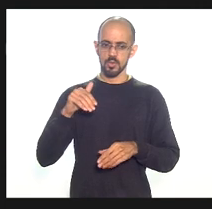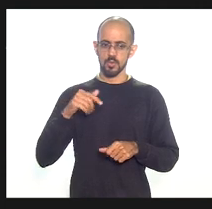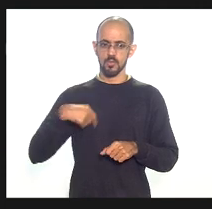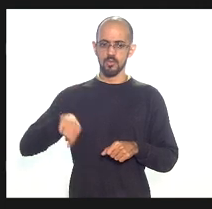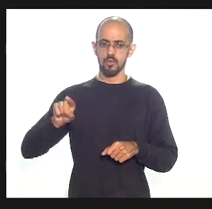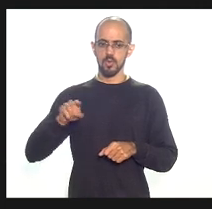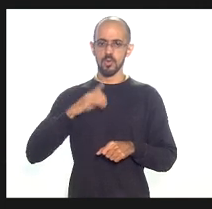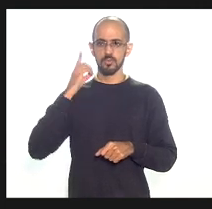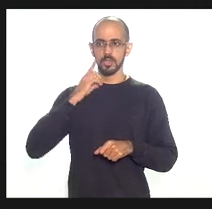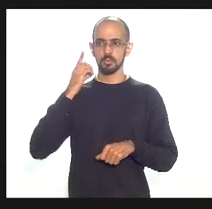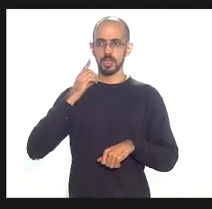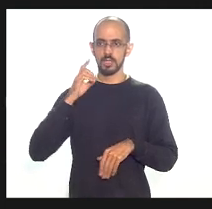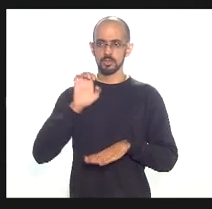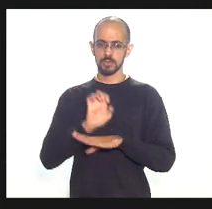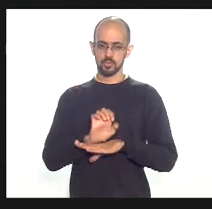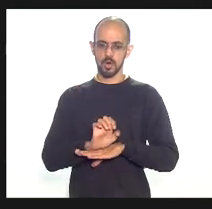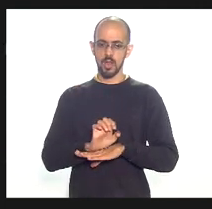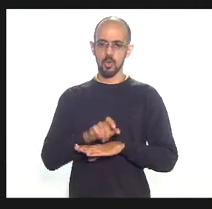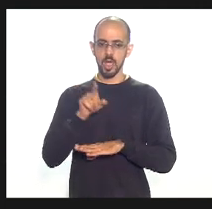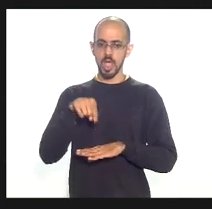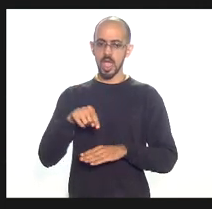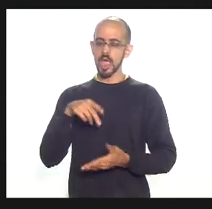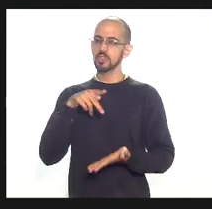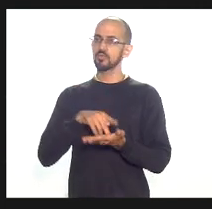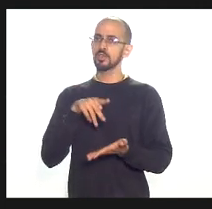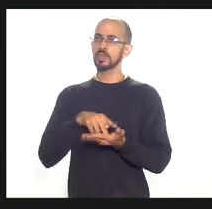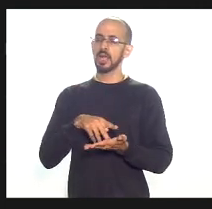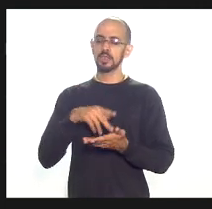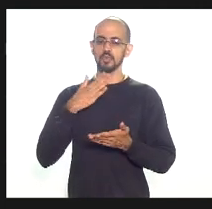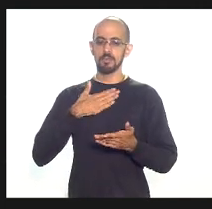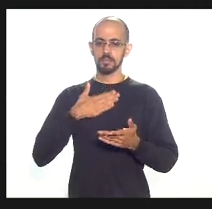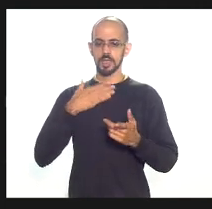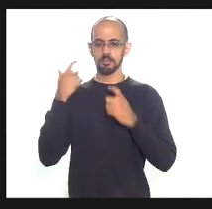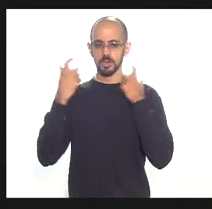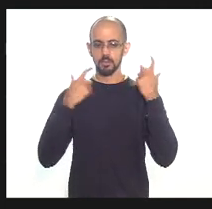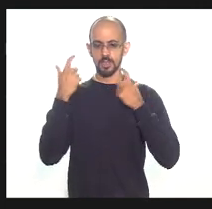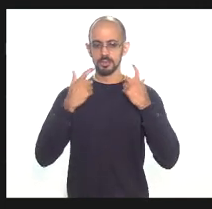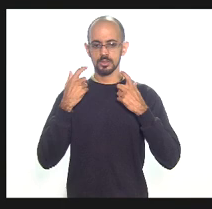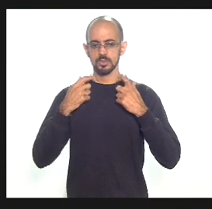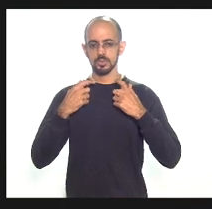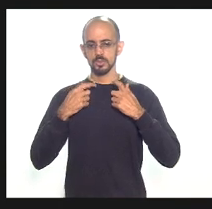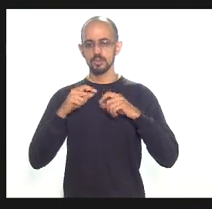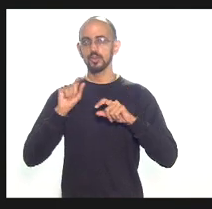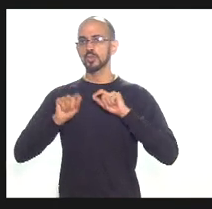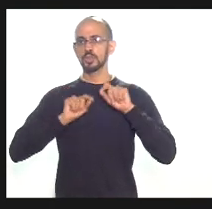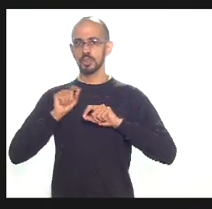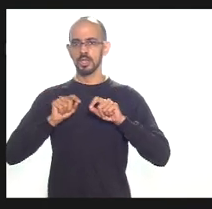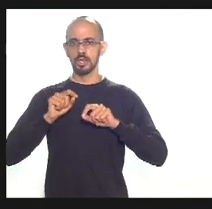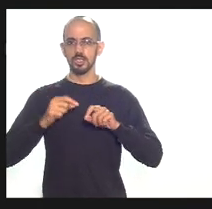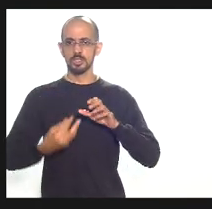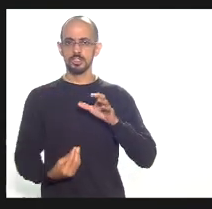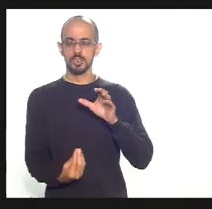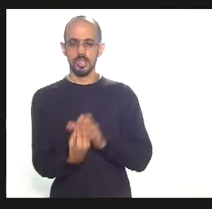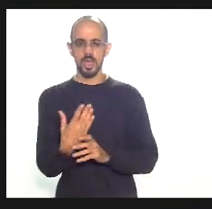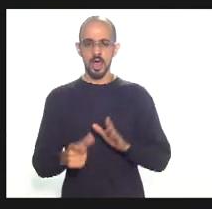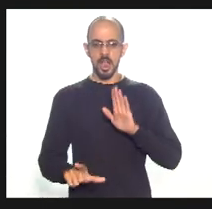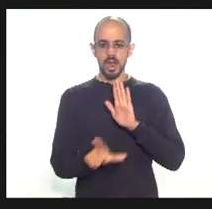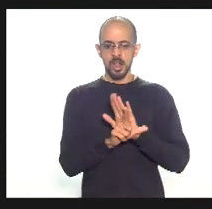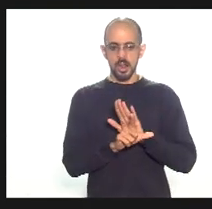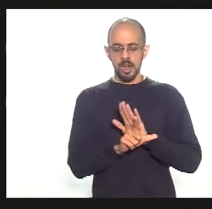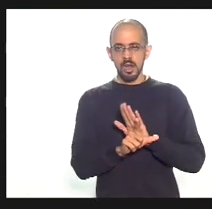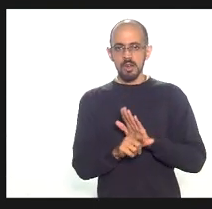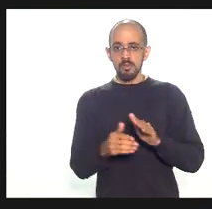estadual foi justamente com essa preocupação de termos leis que estariam entrando